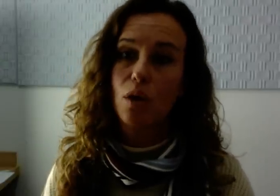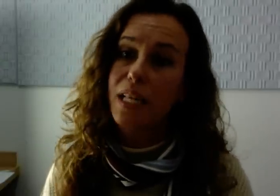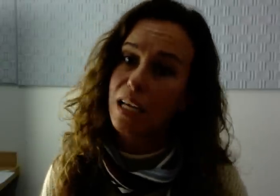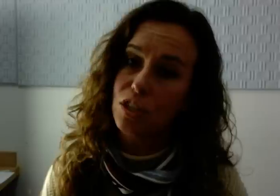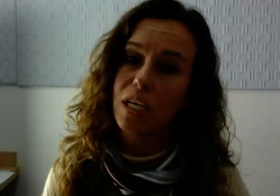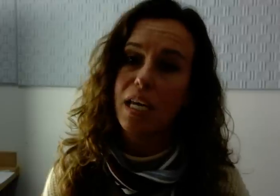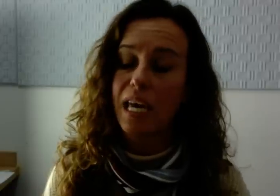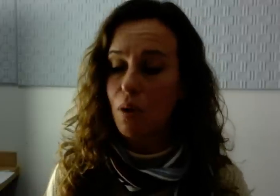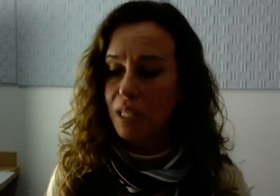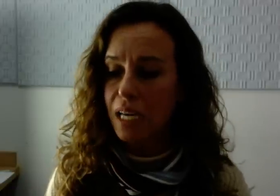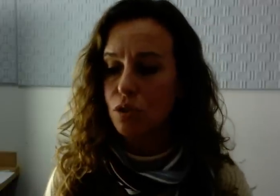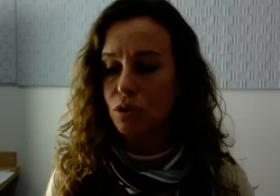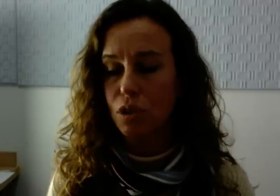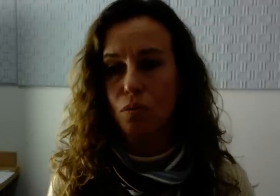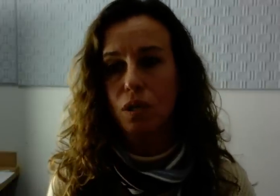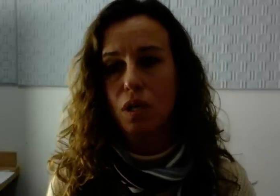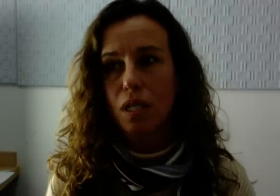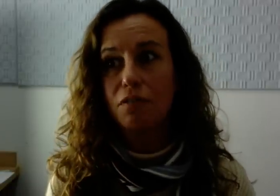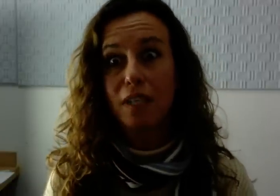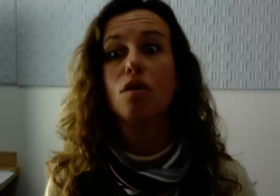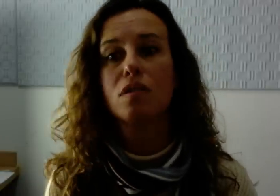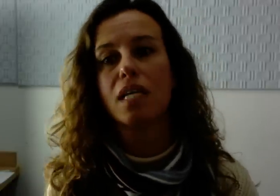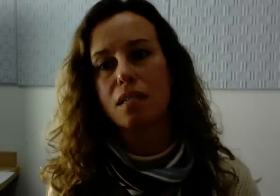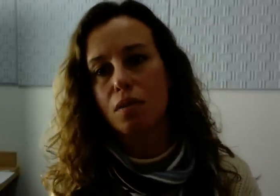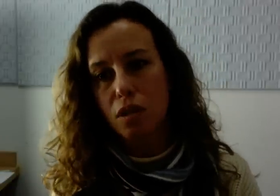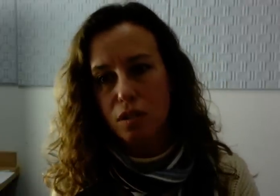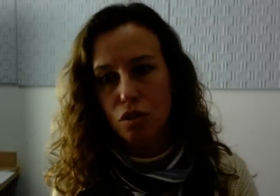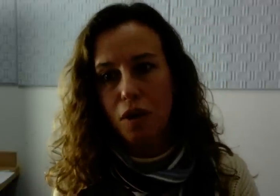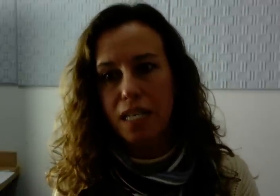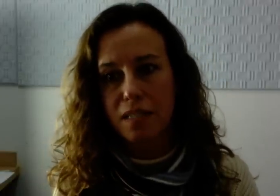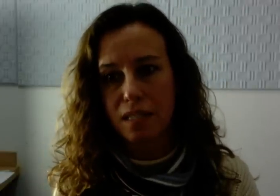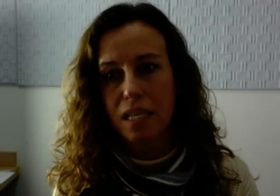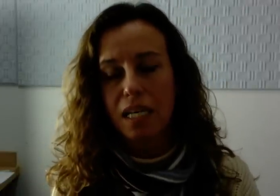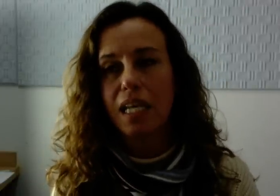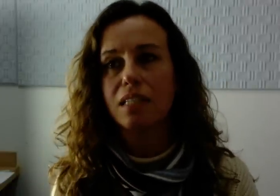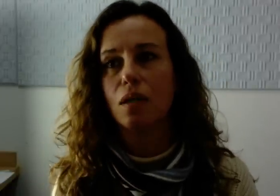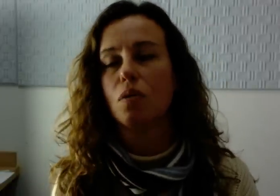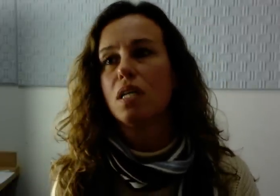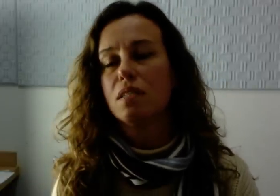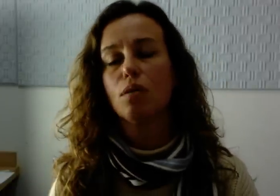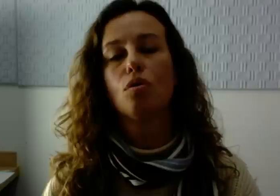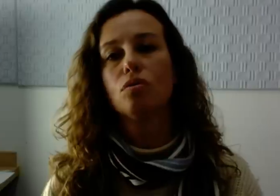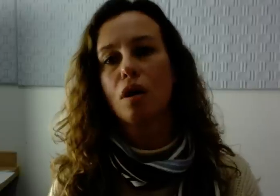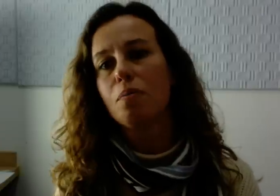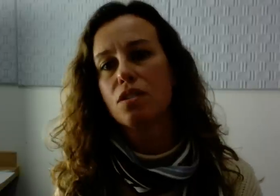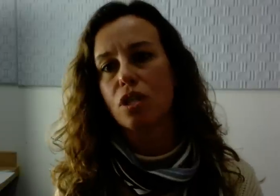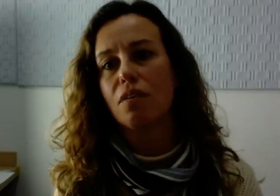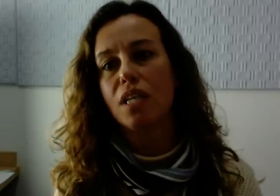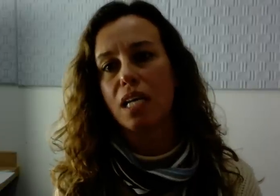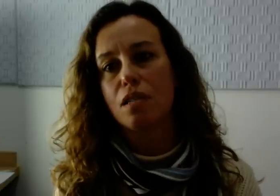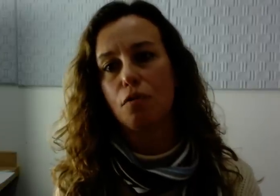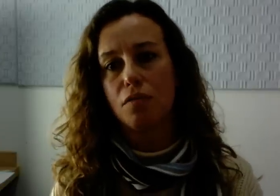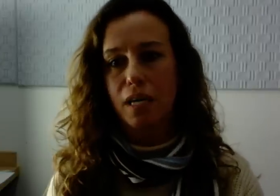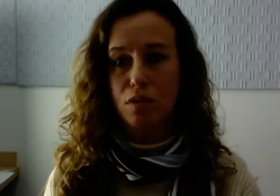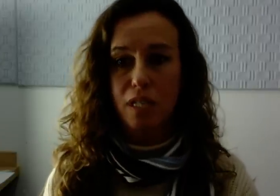gente chama de Equidade que é igualdade com com levando em consideração as nossas diferenças né então se eu tô com nove meses de